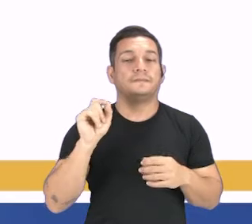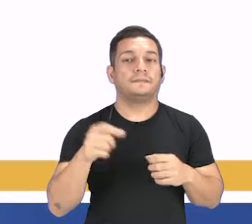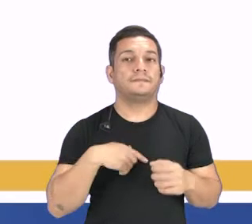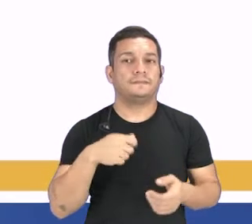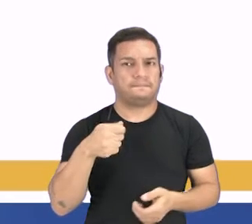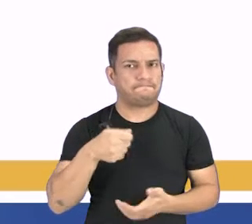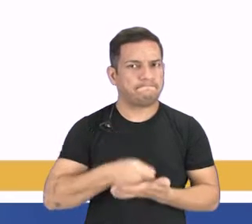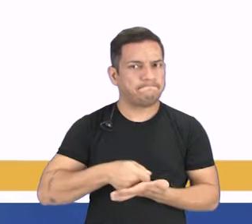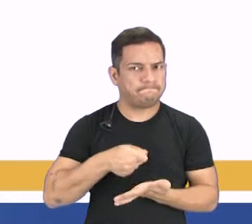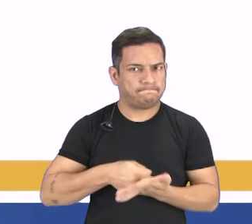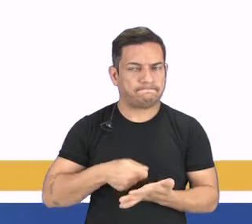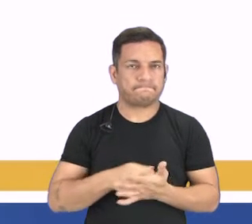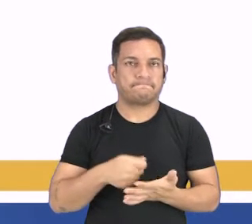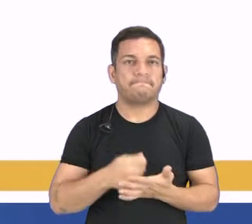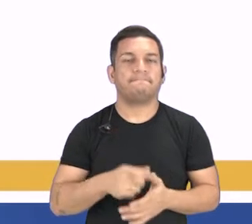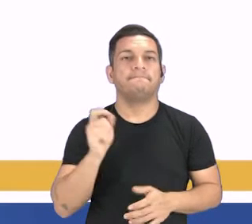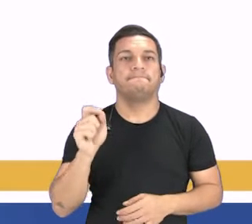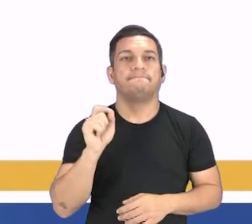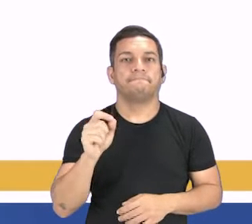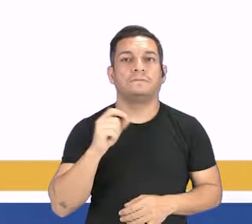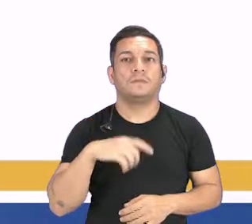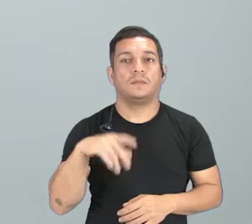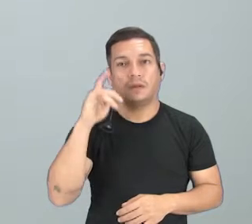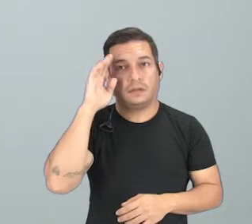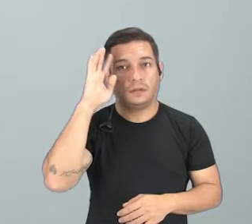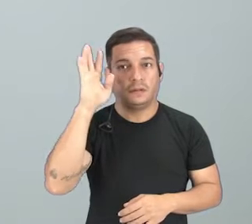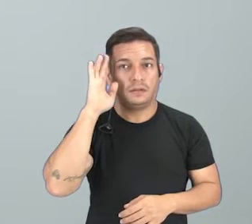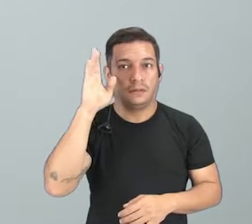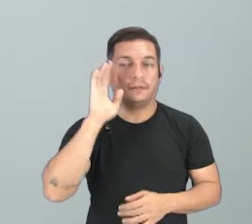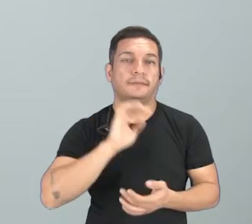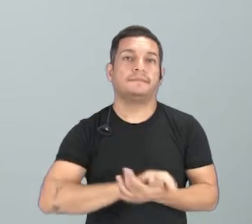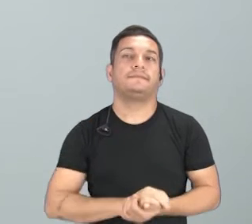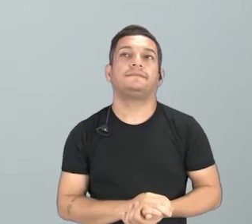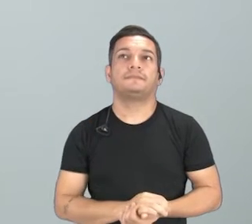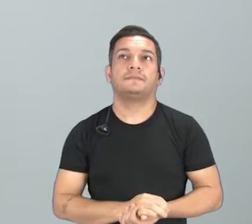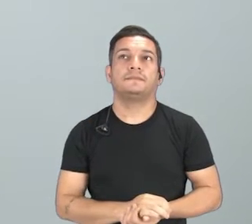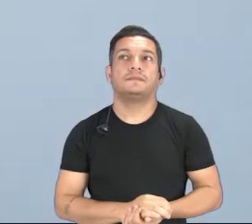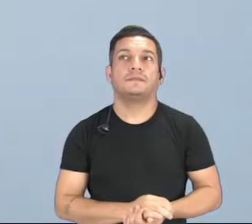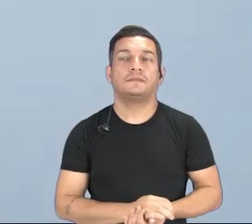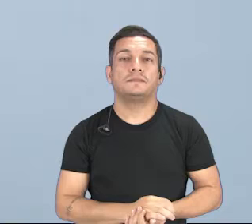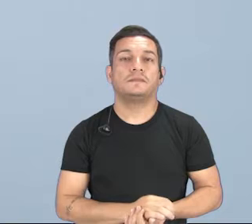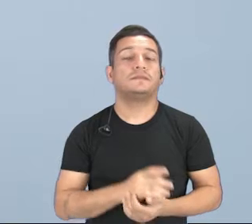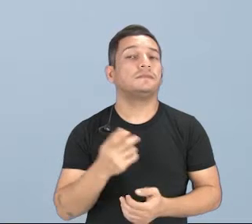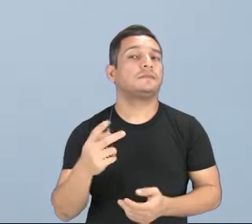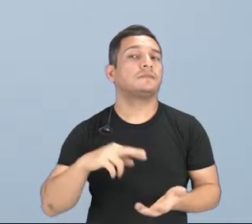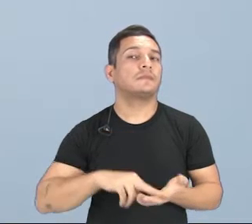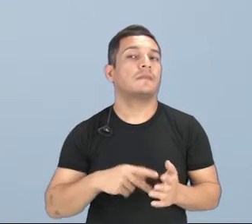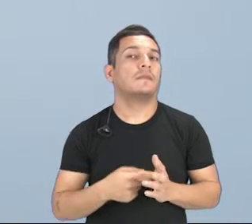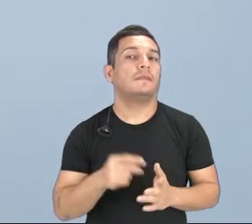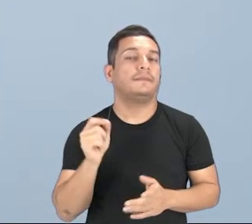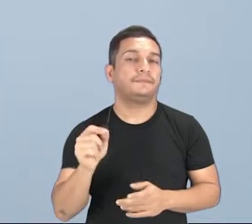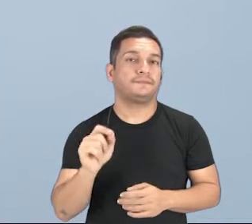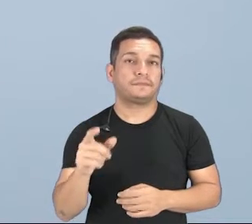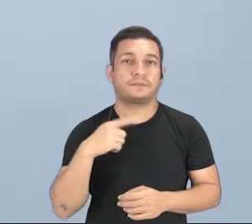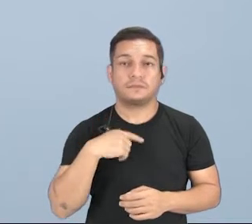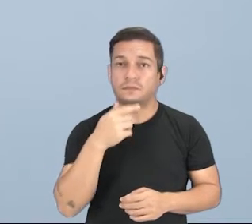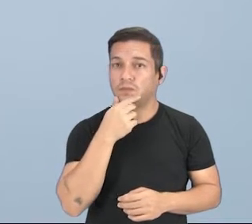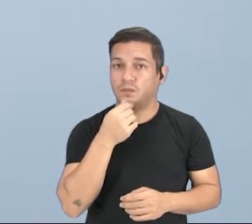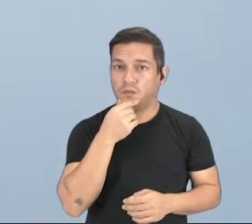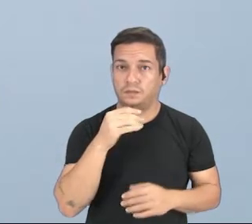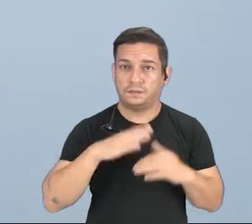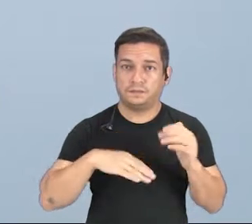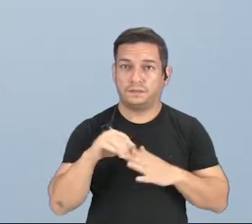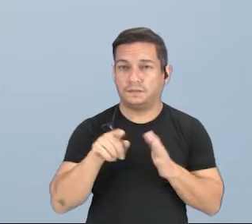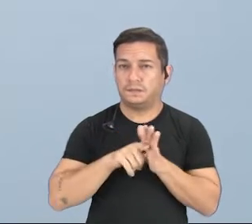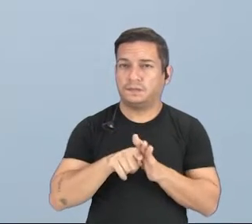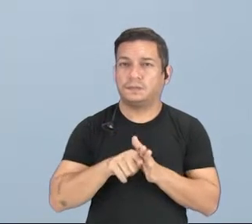relação a pressões que vêm de fora, pressões ideológicas, né? Em que sentido? No sentido assim, que para um cientista agir,